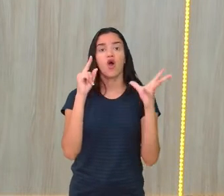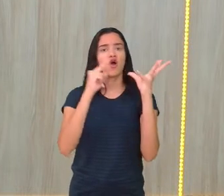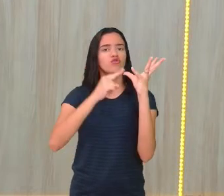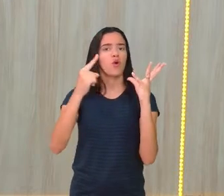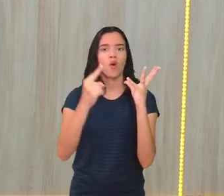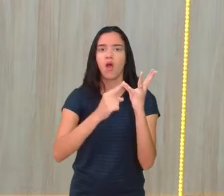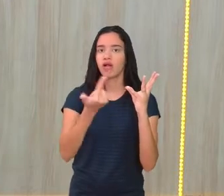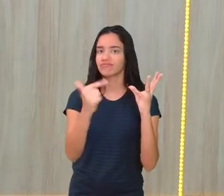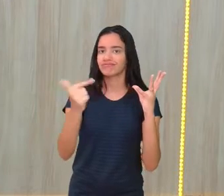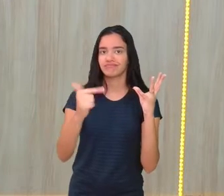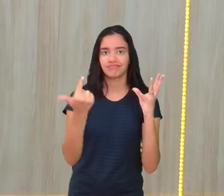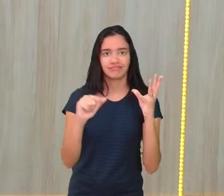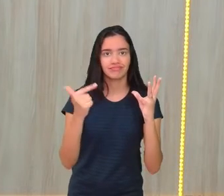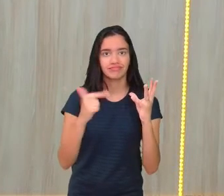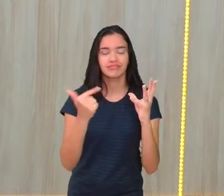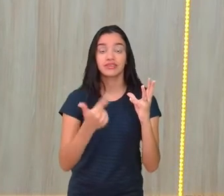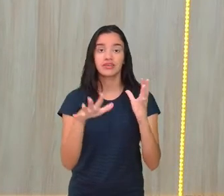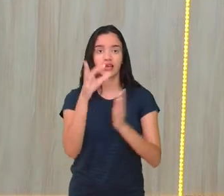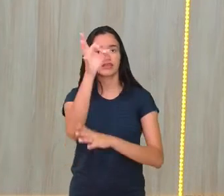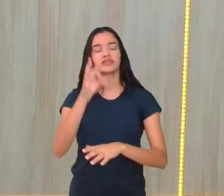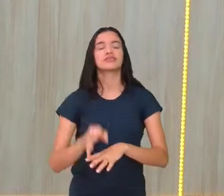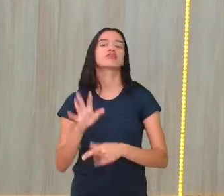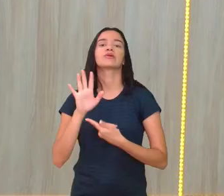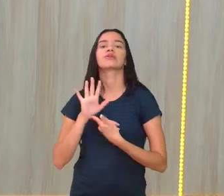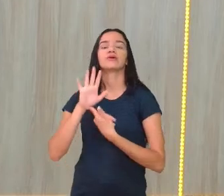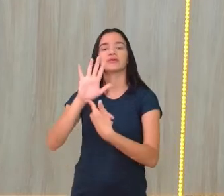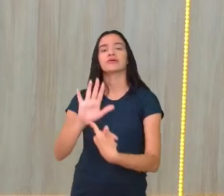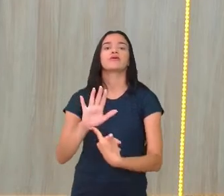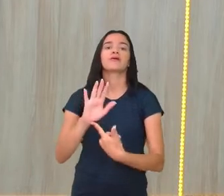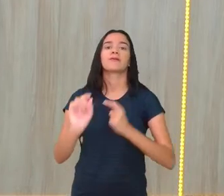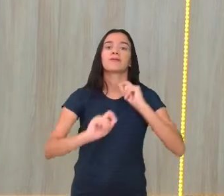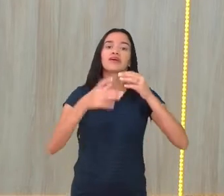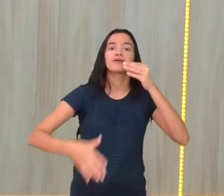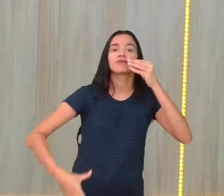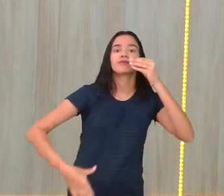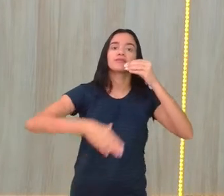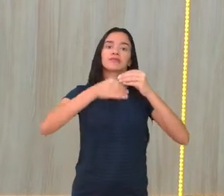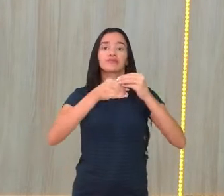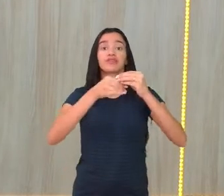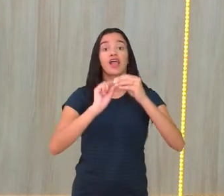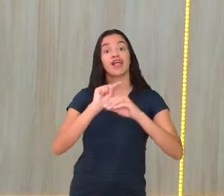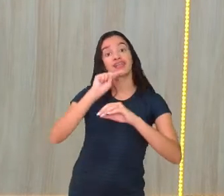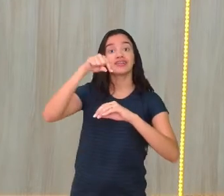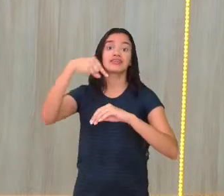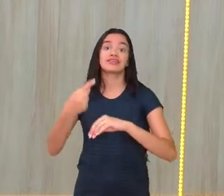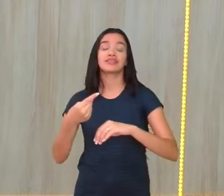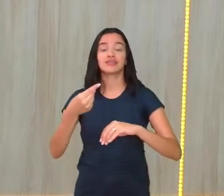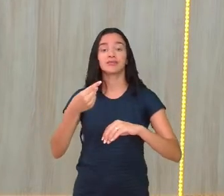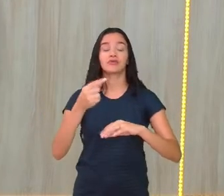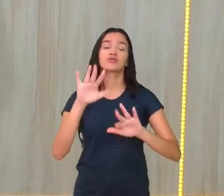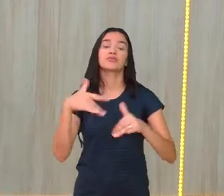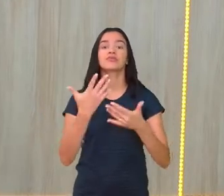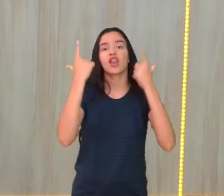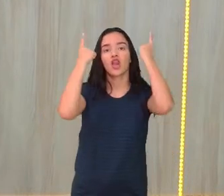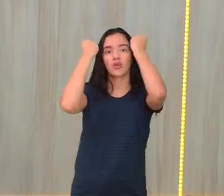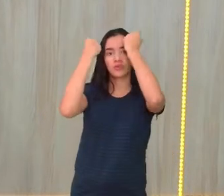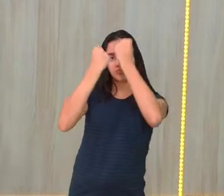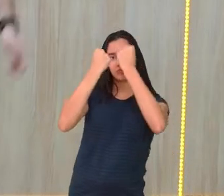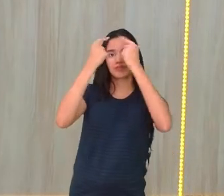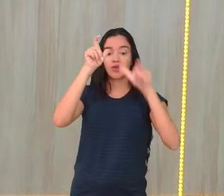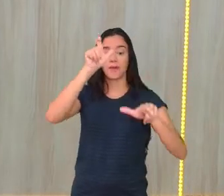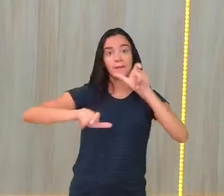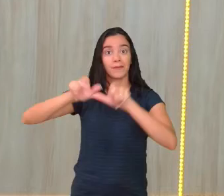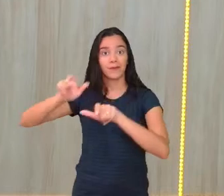Essas vogais, certo, que estão aqui, foram acrescentadas a posteriori pelos gregos,